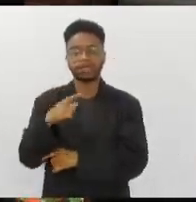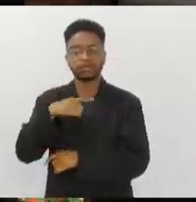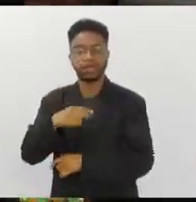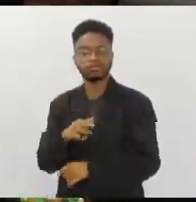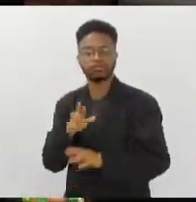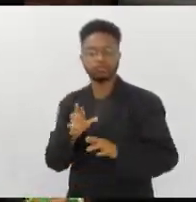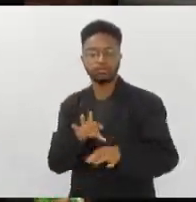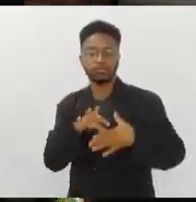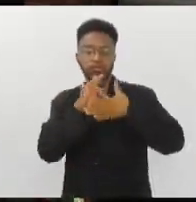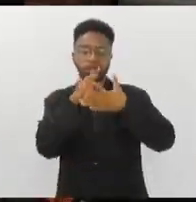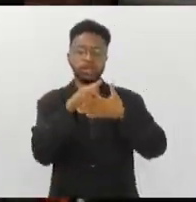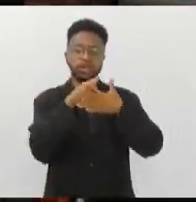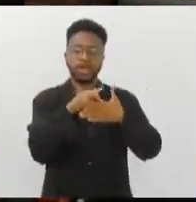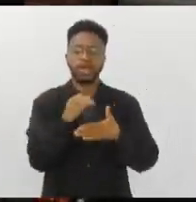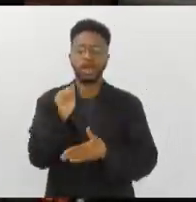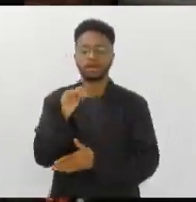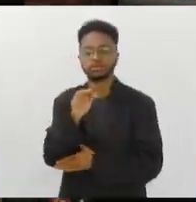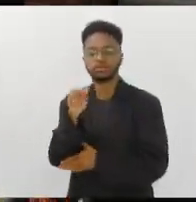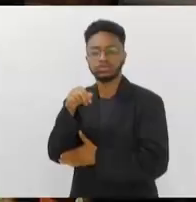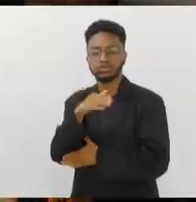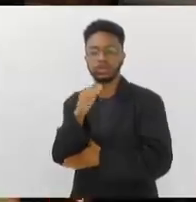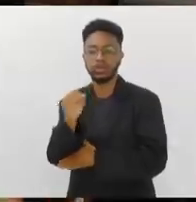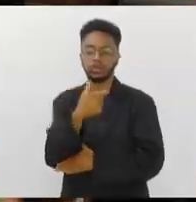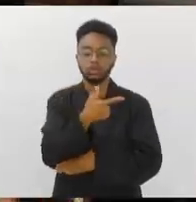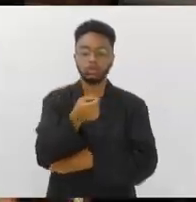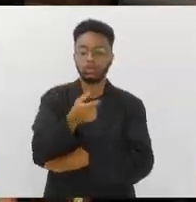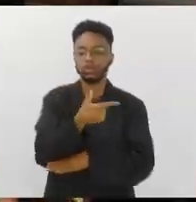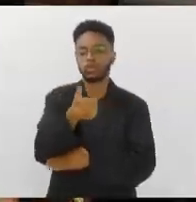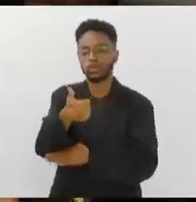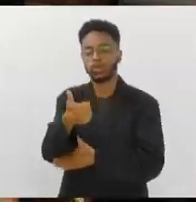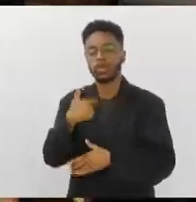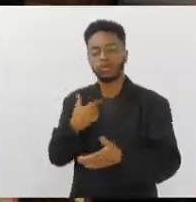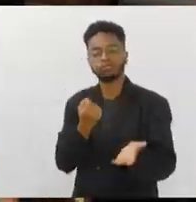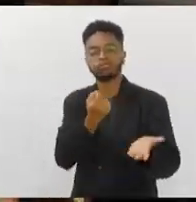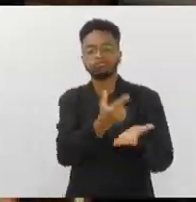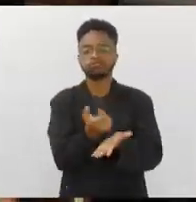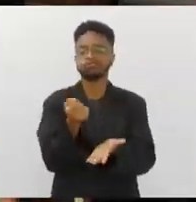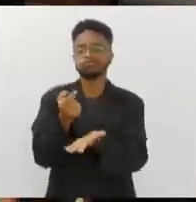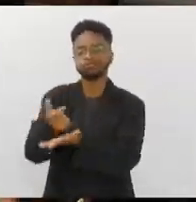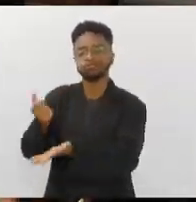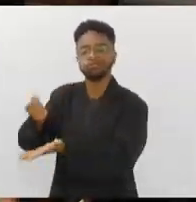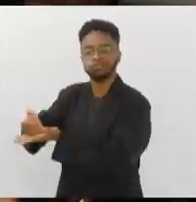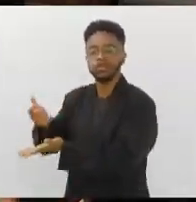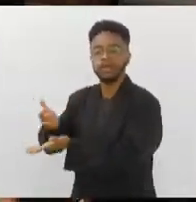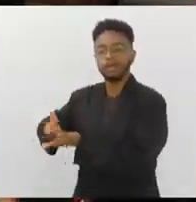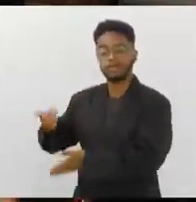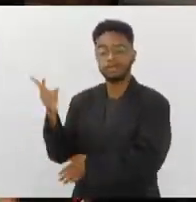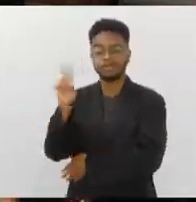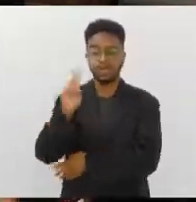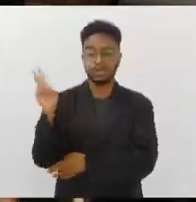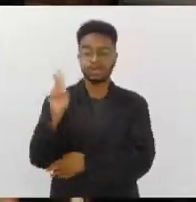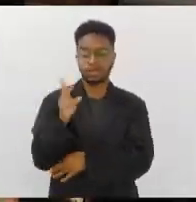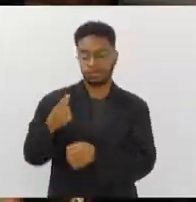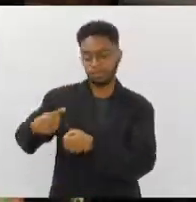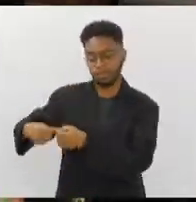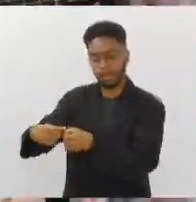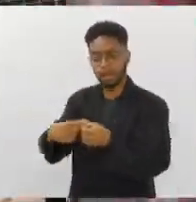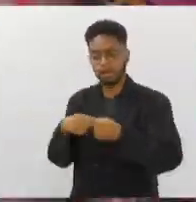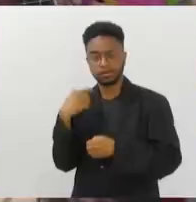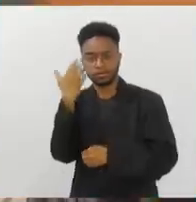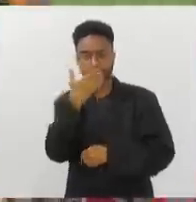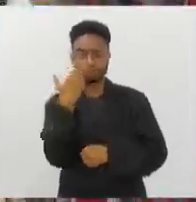Assunção. 2001, faço compra de montão. Venezuela, liga os bairros com a canção. É